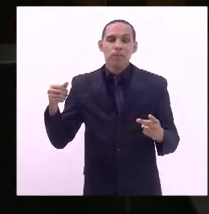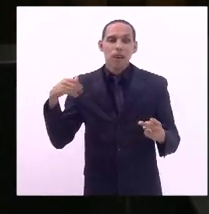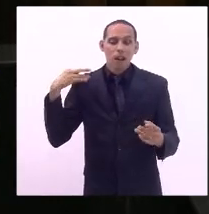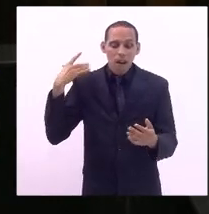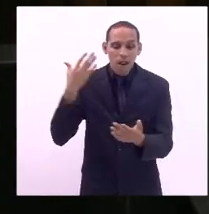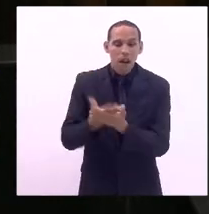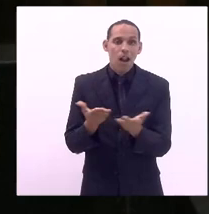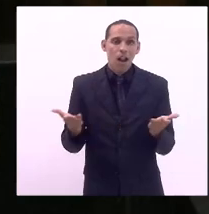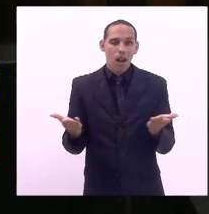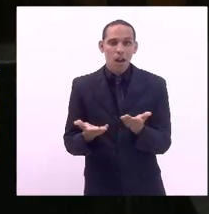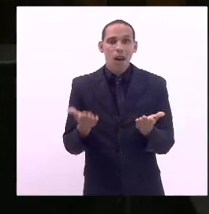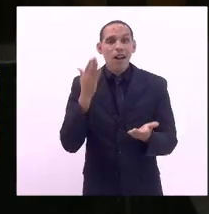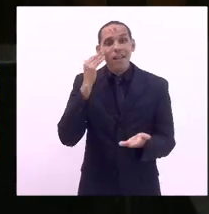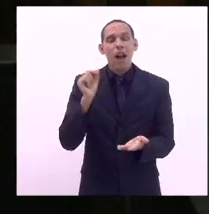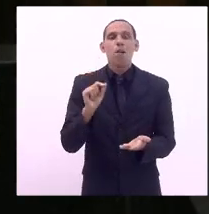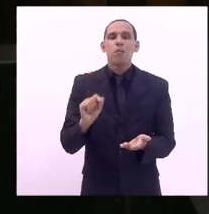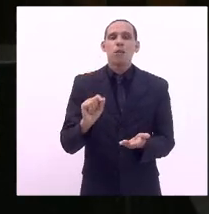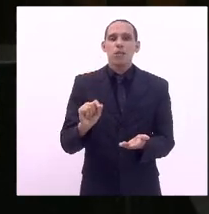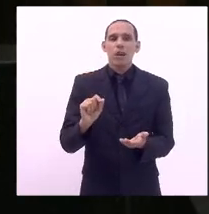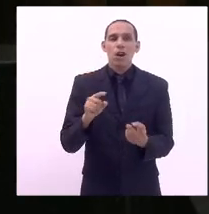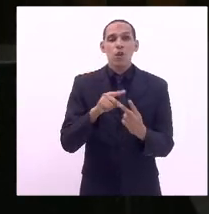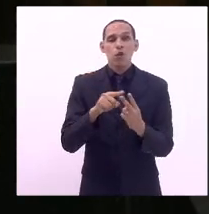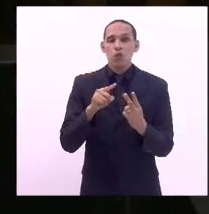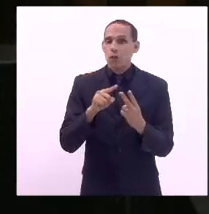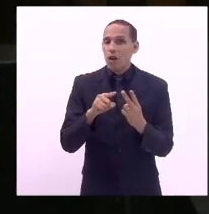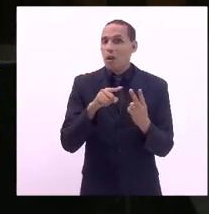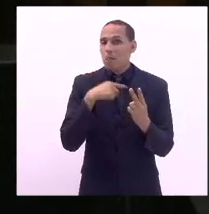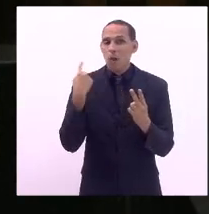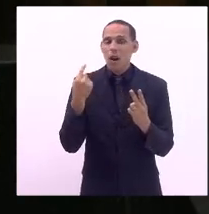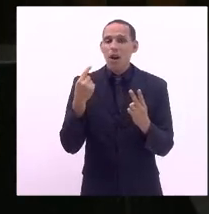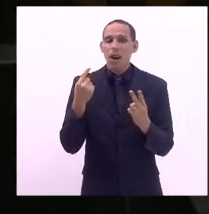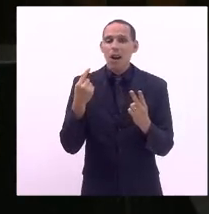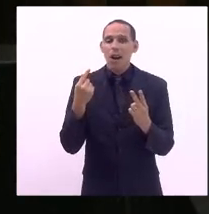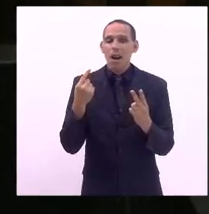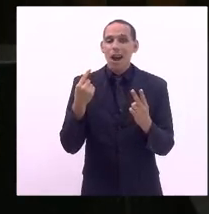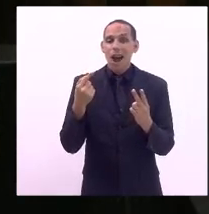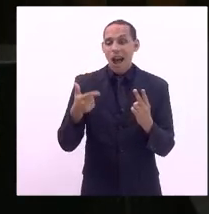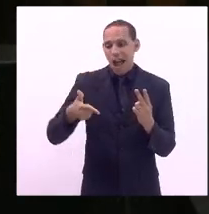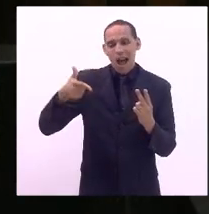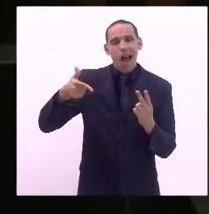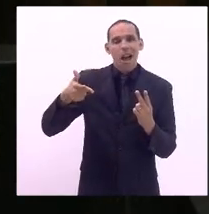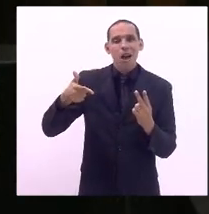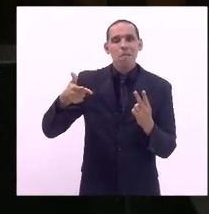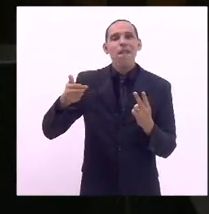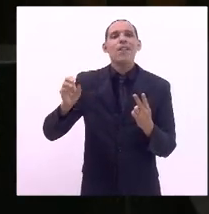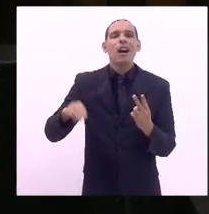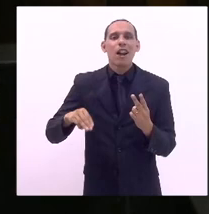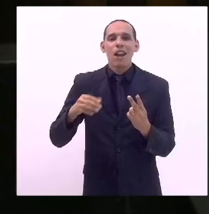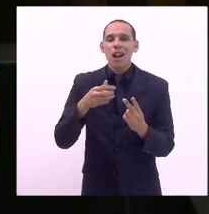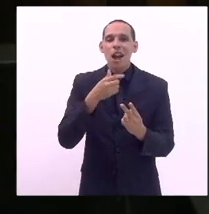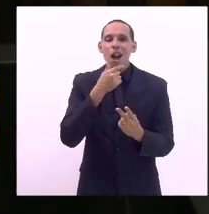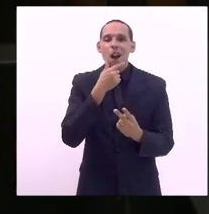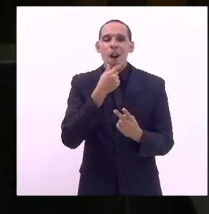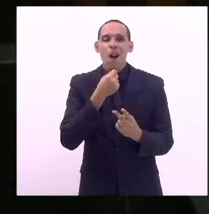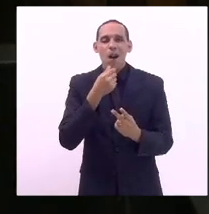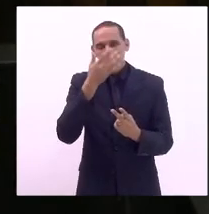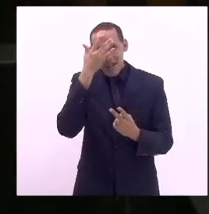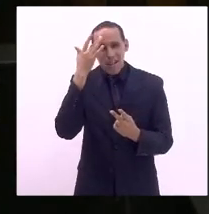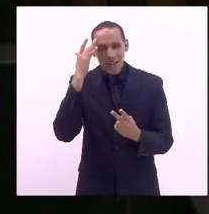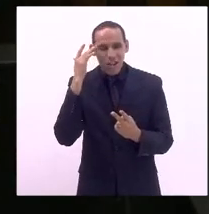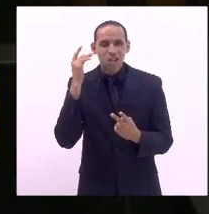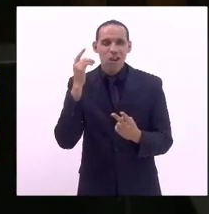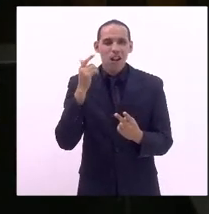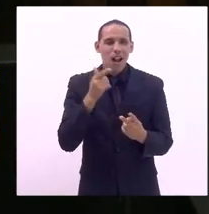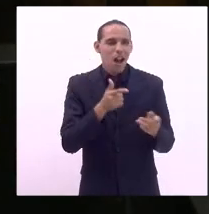conseguiu descobrir da morte, morreram com armas de caçadores, morreram com armas do